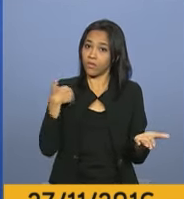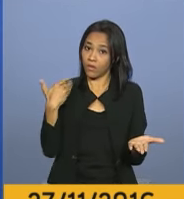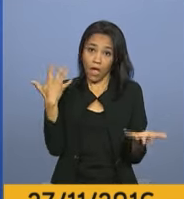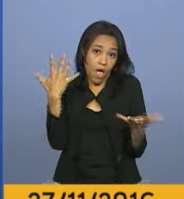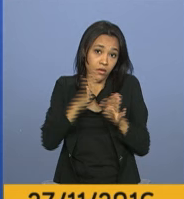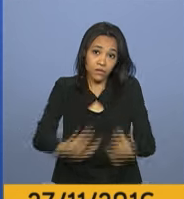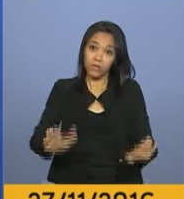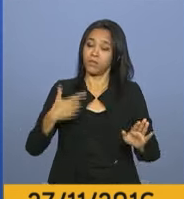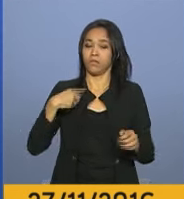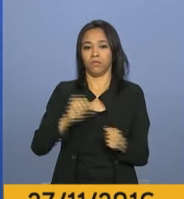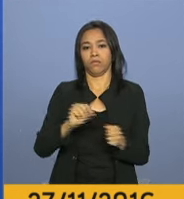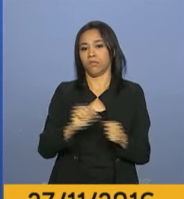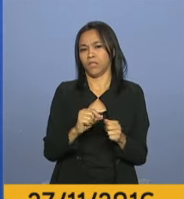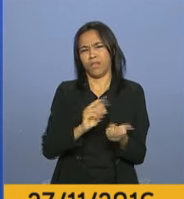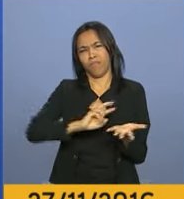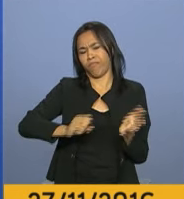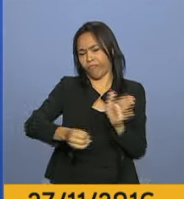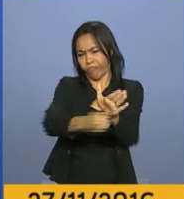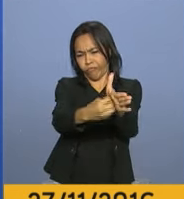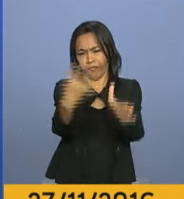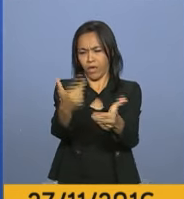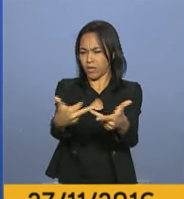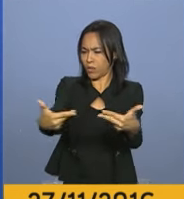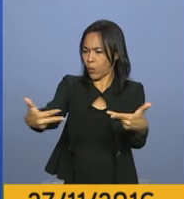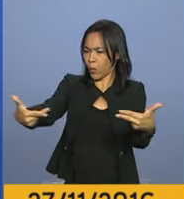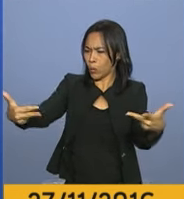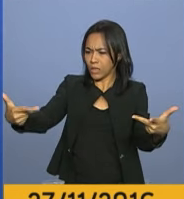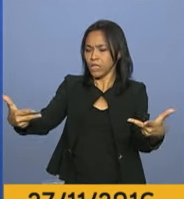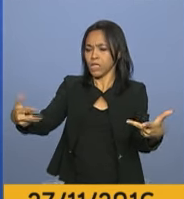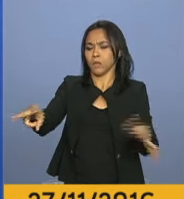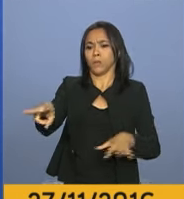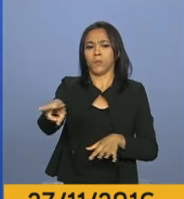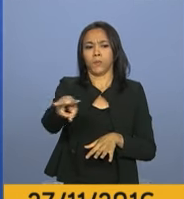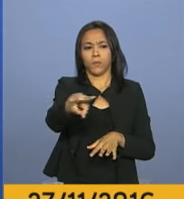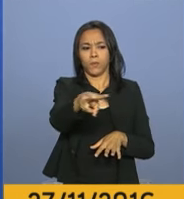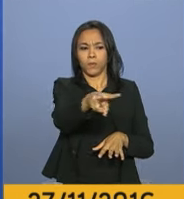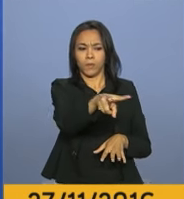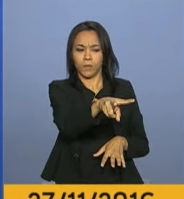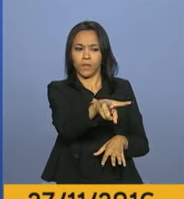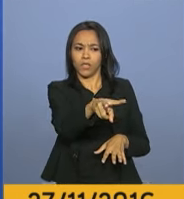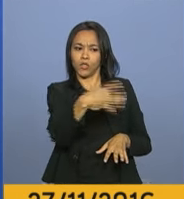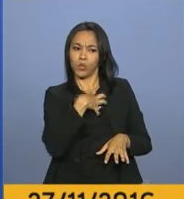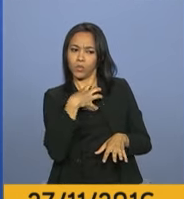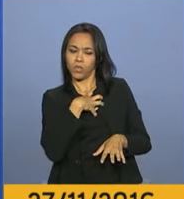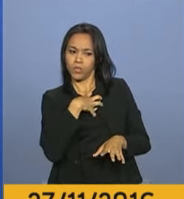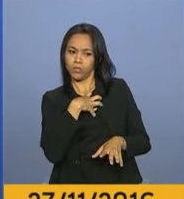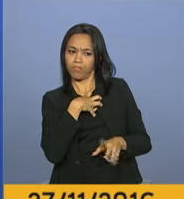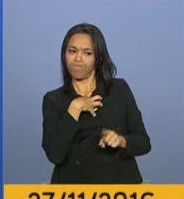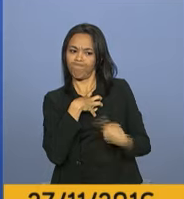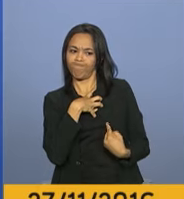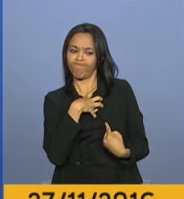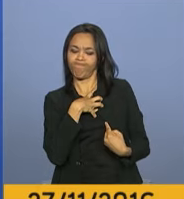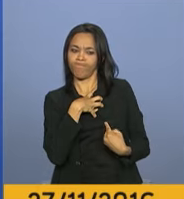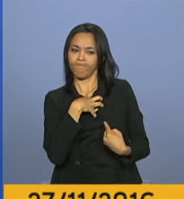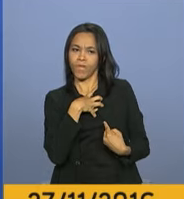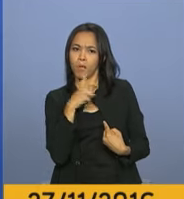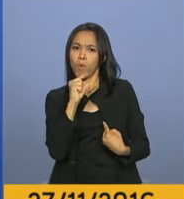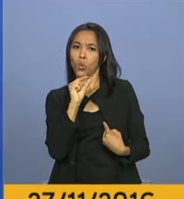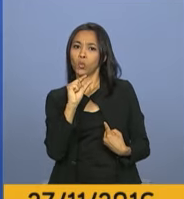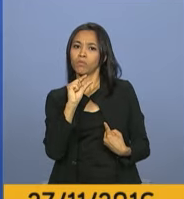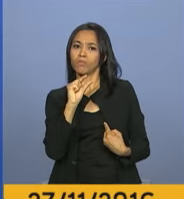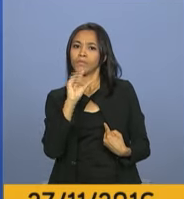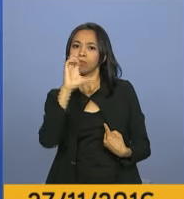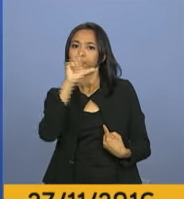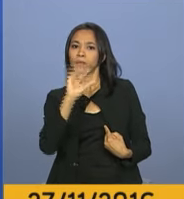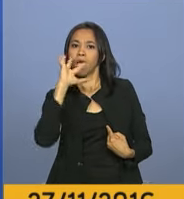assim. Nos vários episódios, as coisas foram conduzidas de uma determinada maneira que, em pouco tempo, ela se